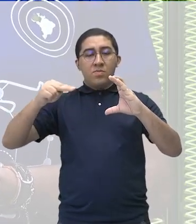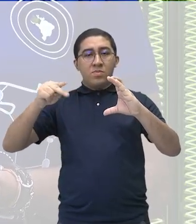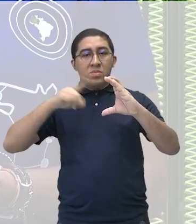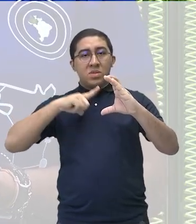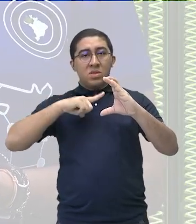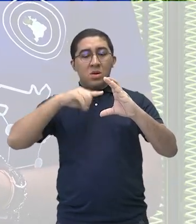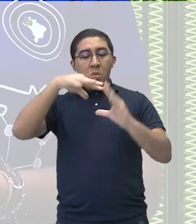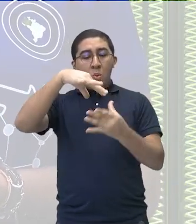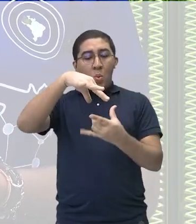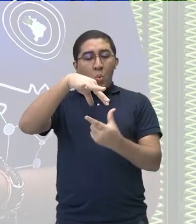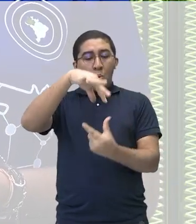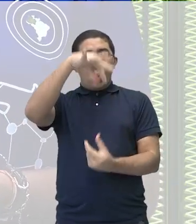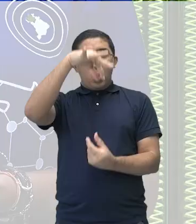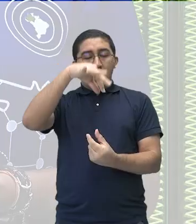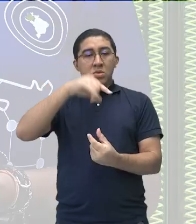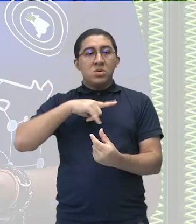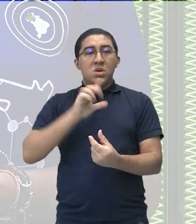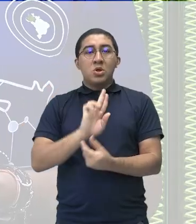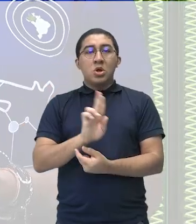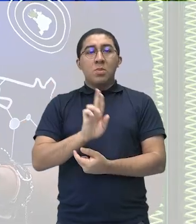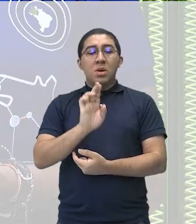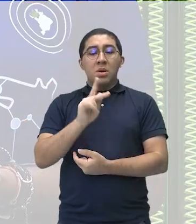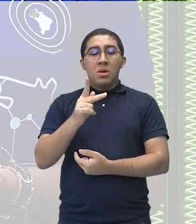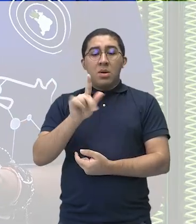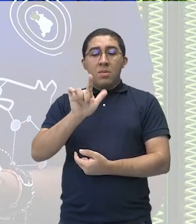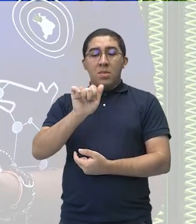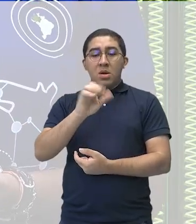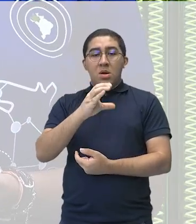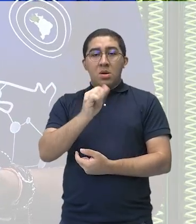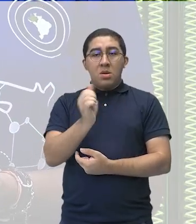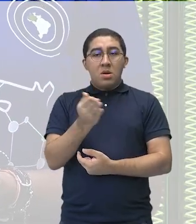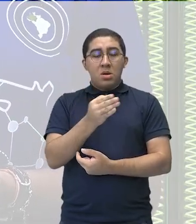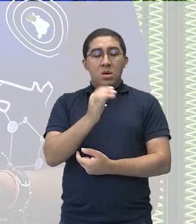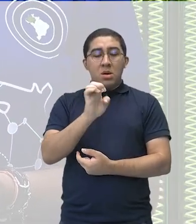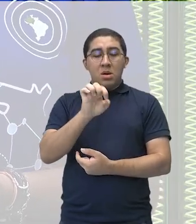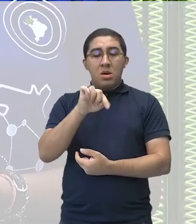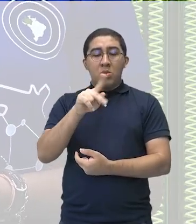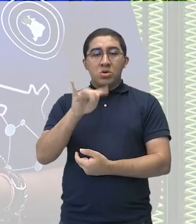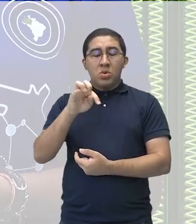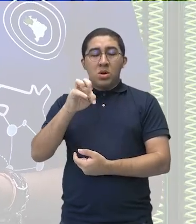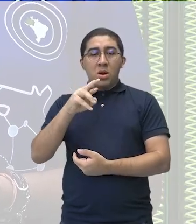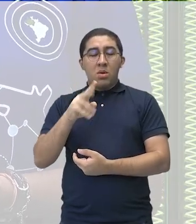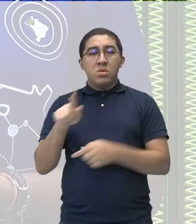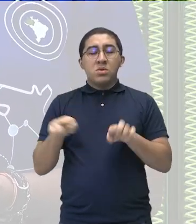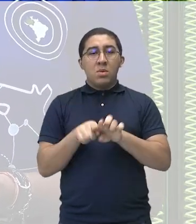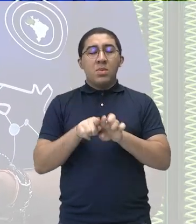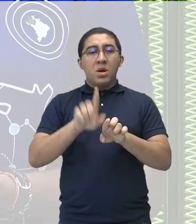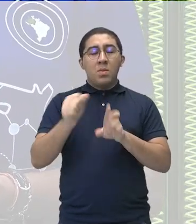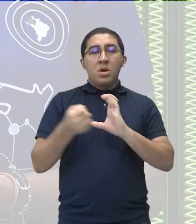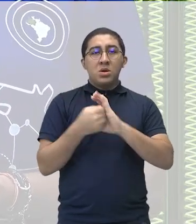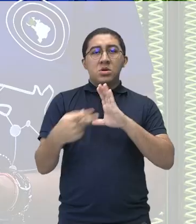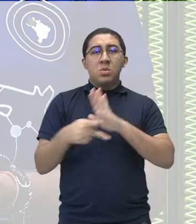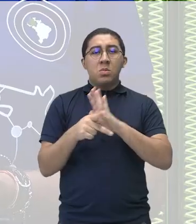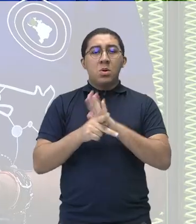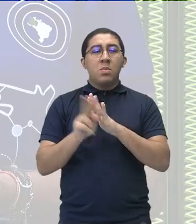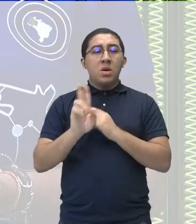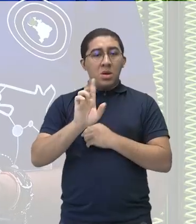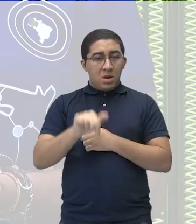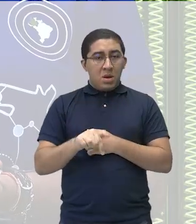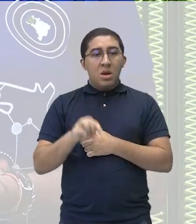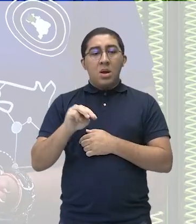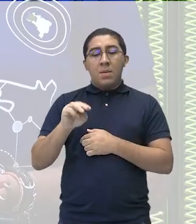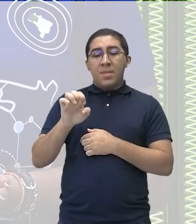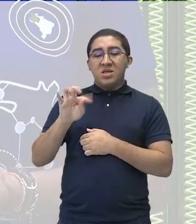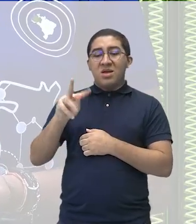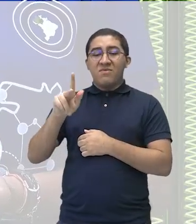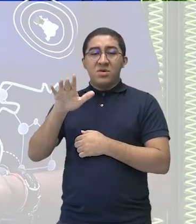célula, também chamada de placa equatorial, e caracteriza essa fase da divisão chamada de metáfase, que é uma